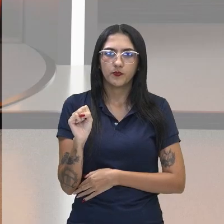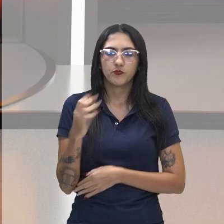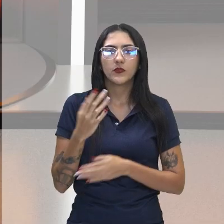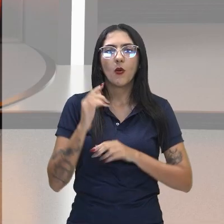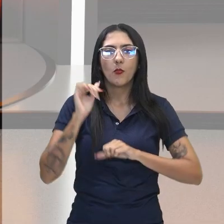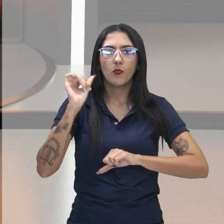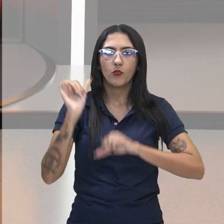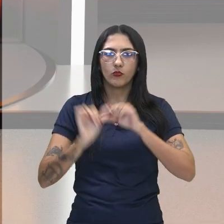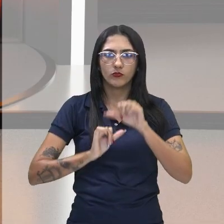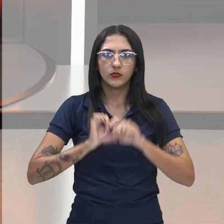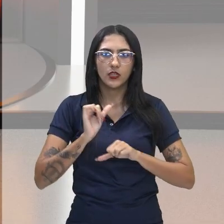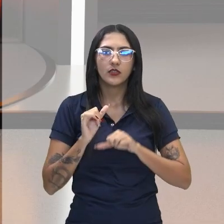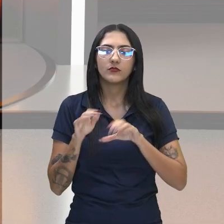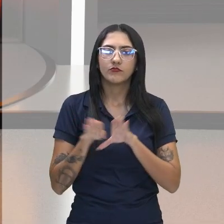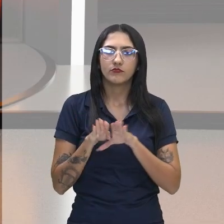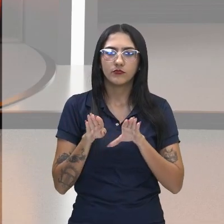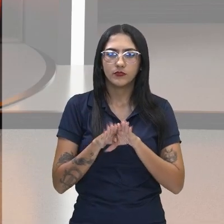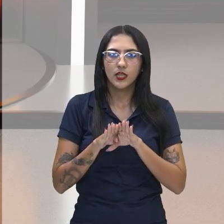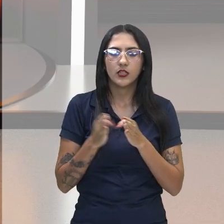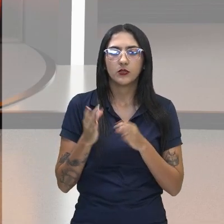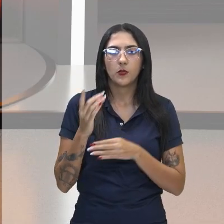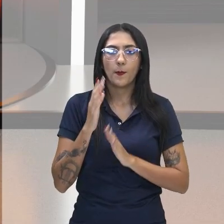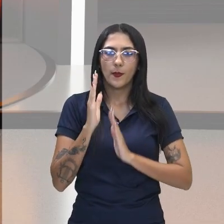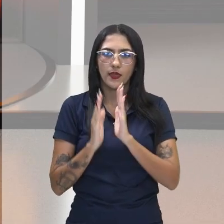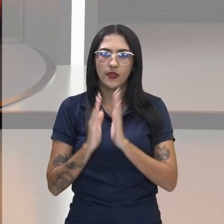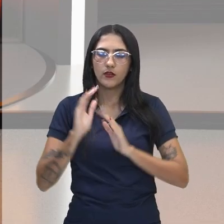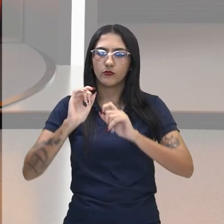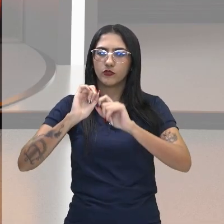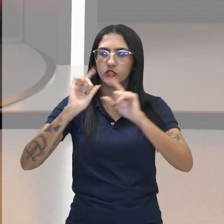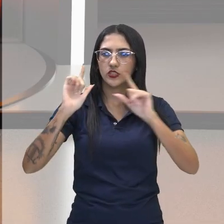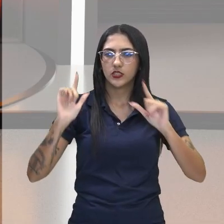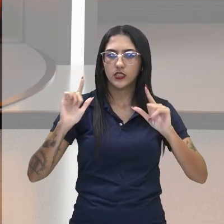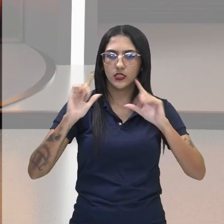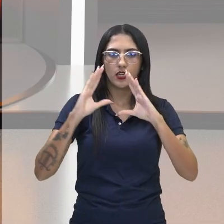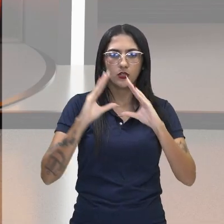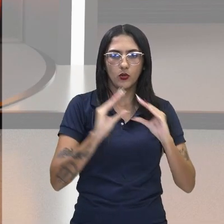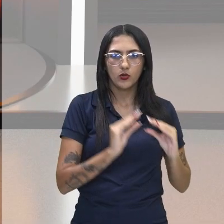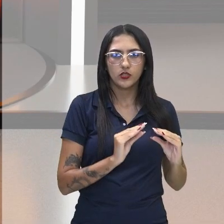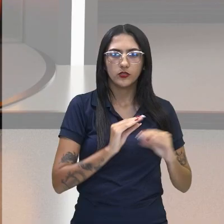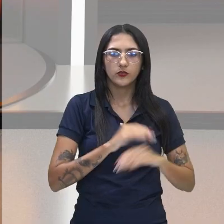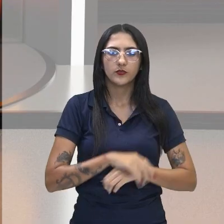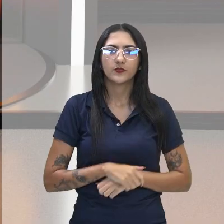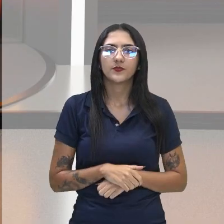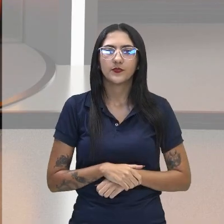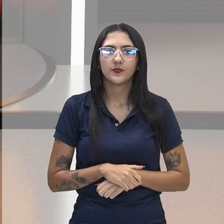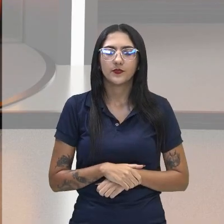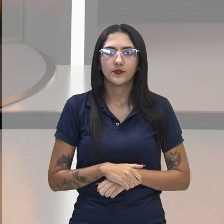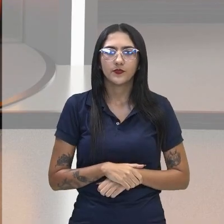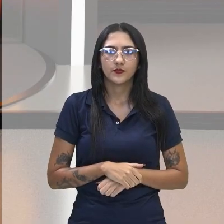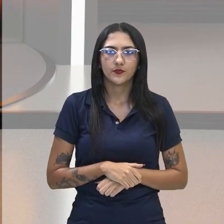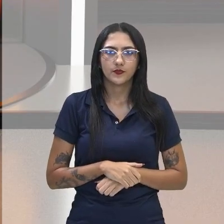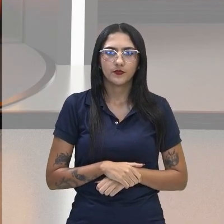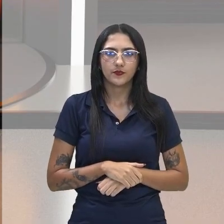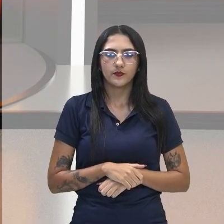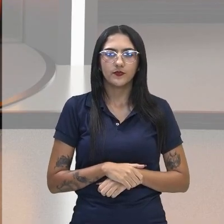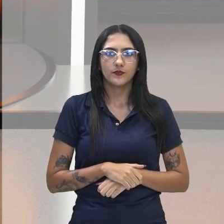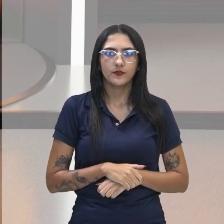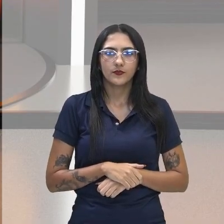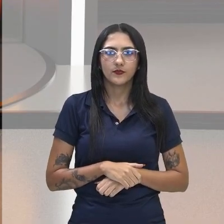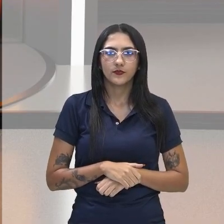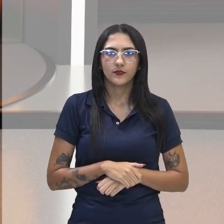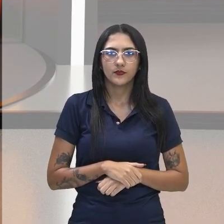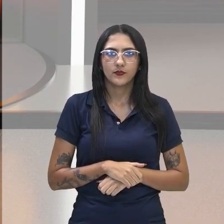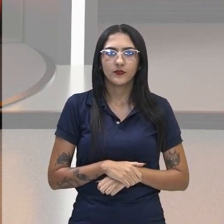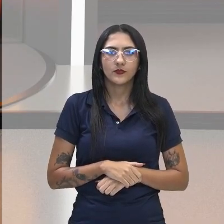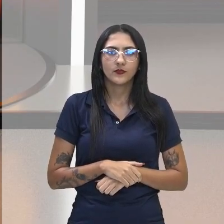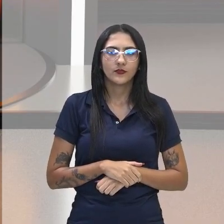responsável também pela sucessão de dias e de noite. esses minutos que vão sobrando aí